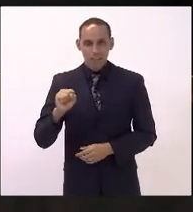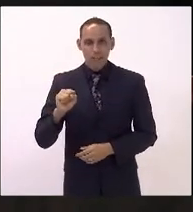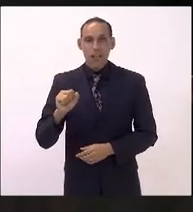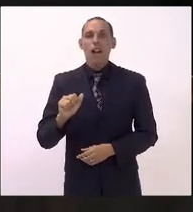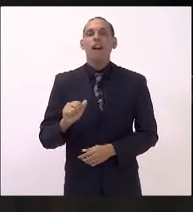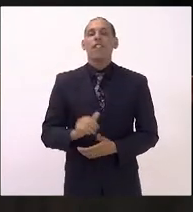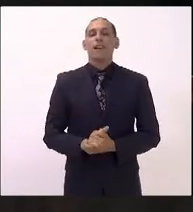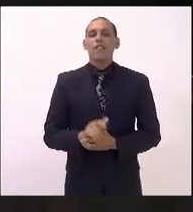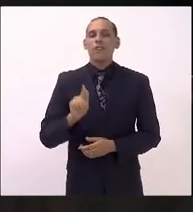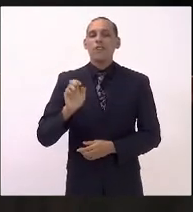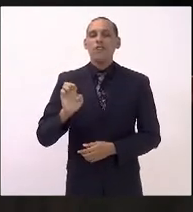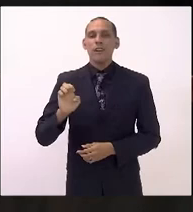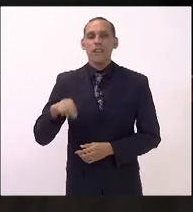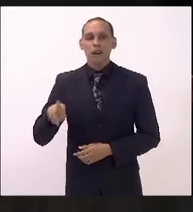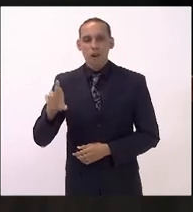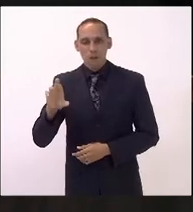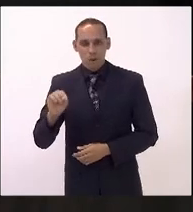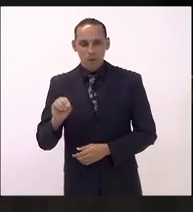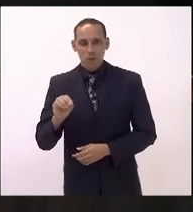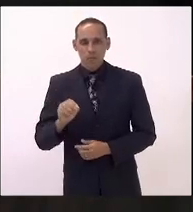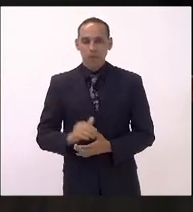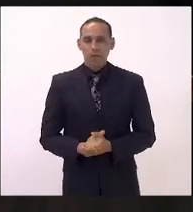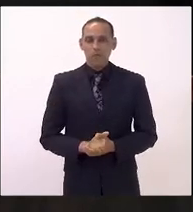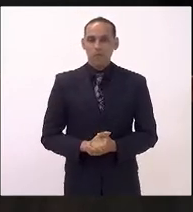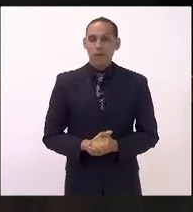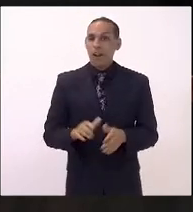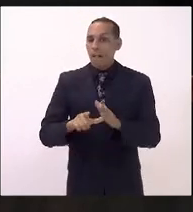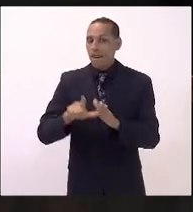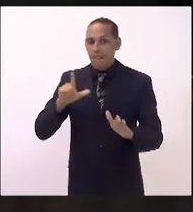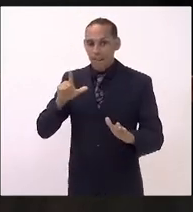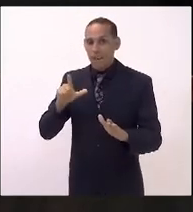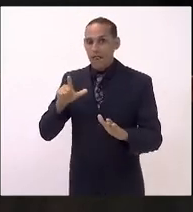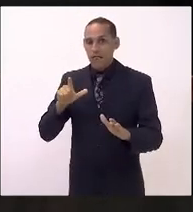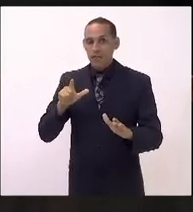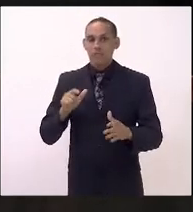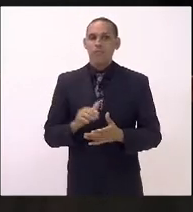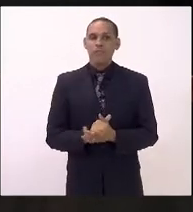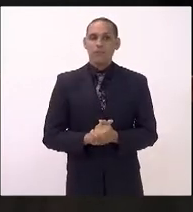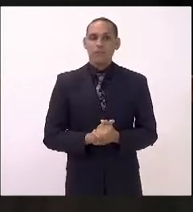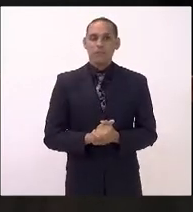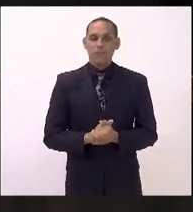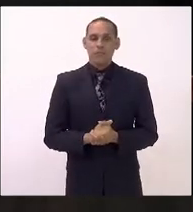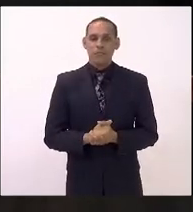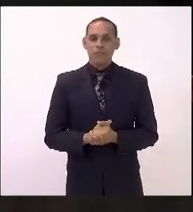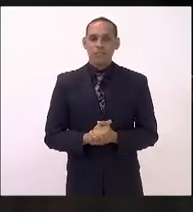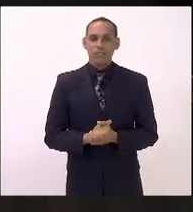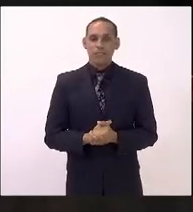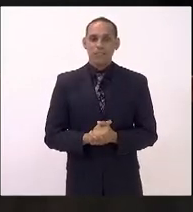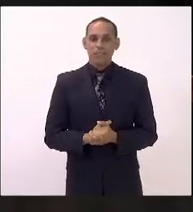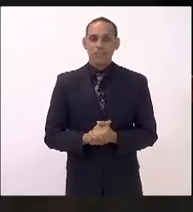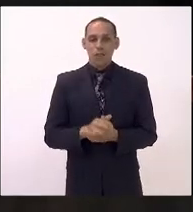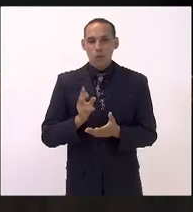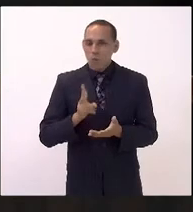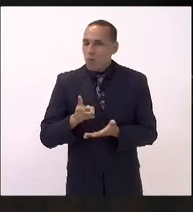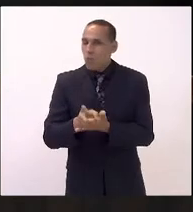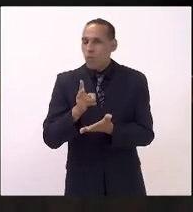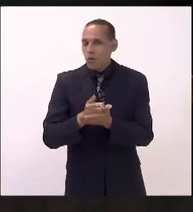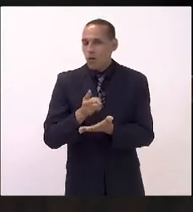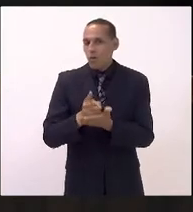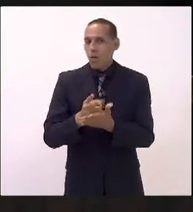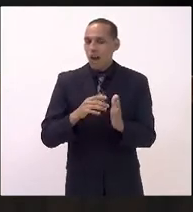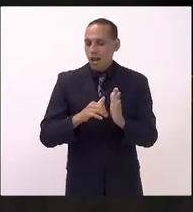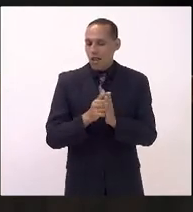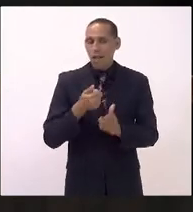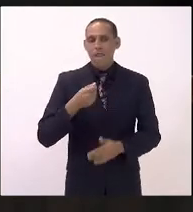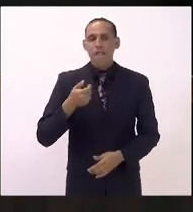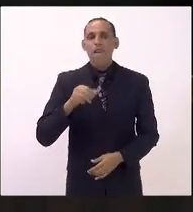do homenageado, e eu quero, antes de passar os outros, no decorrer da cerimônia, vou fazer os outros registros,